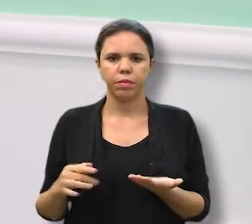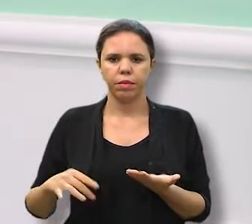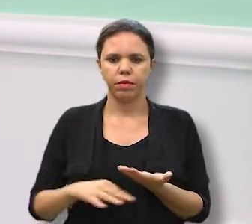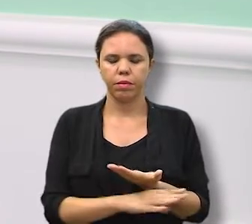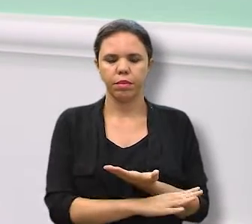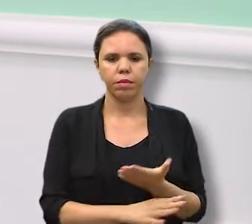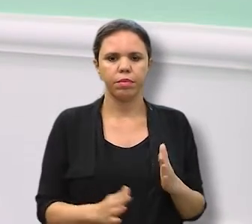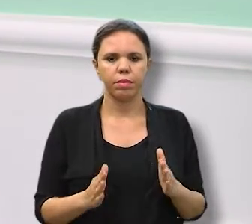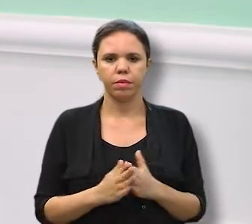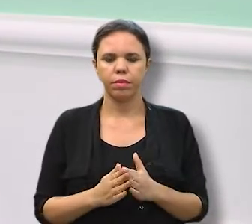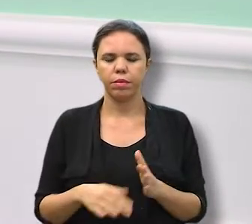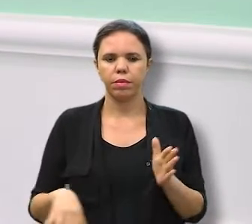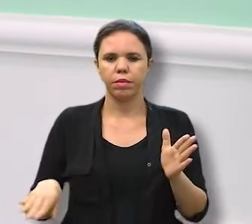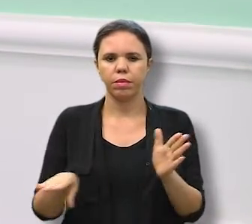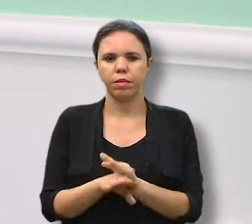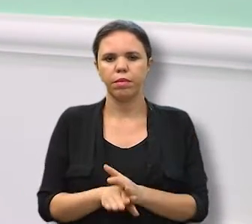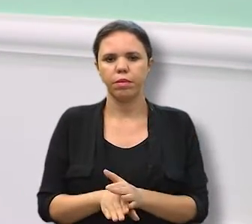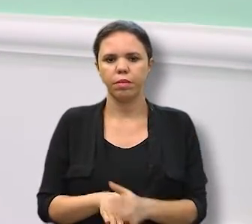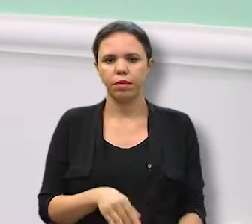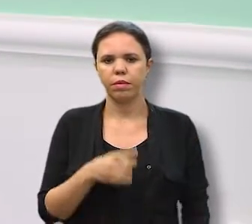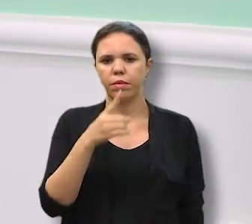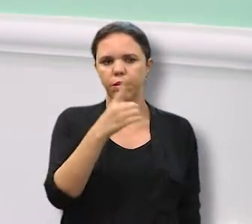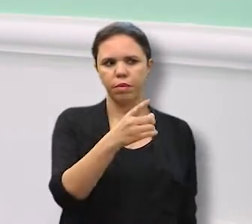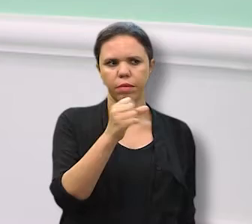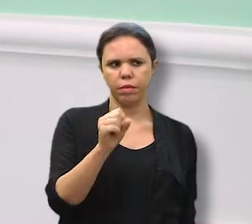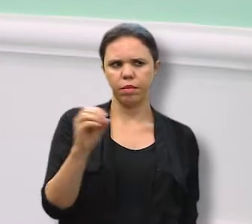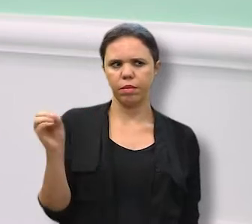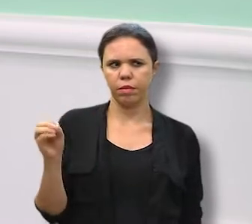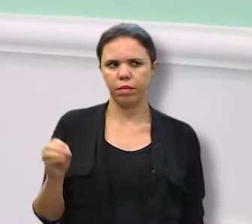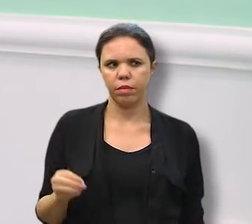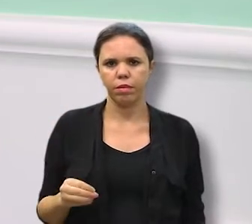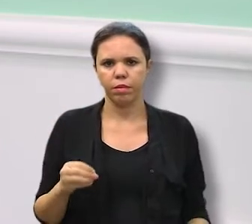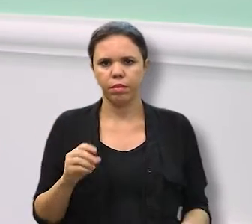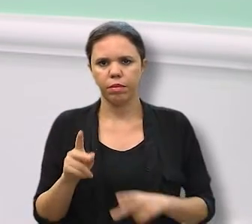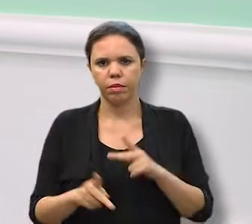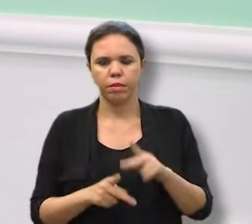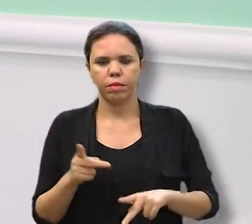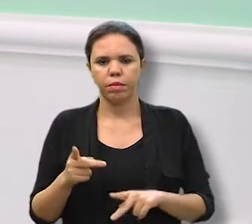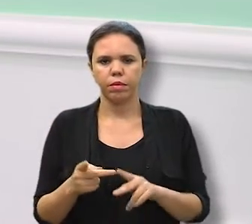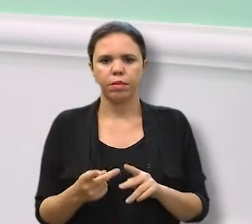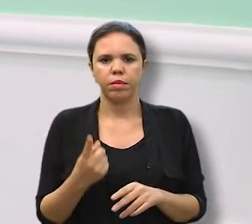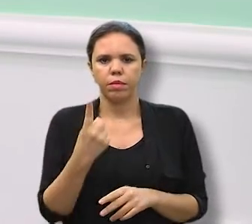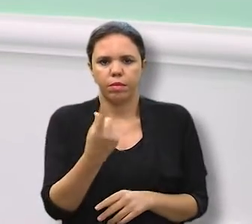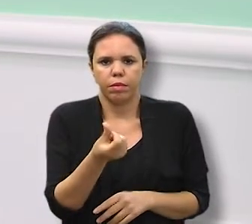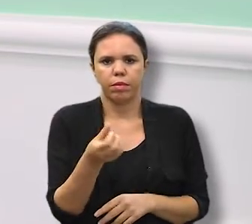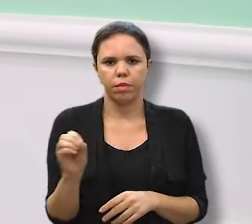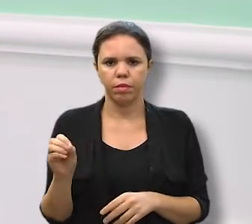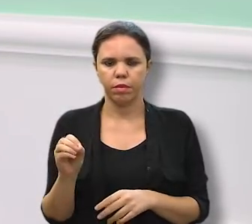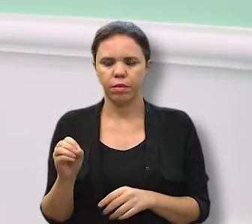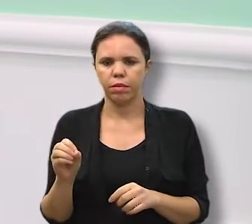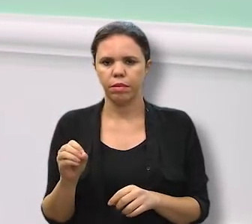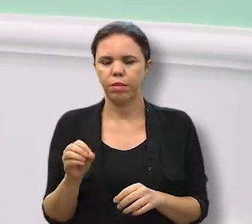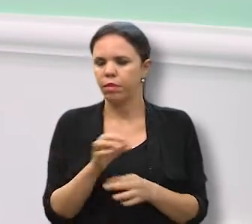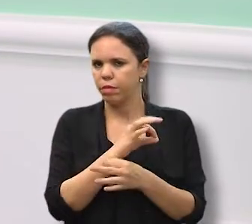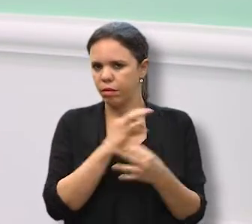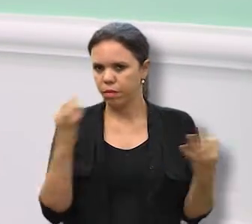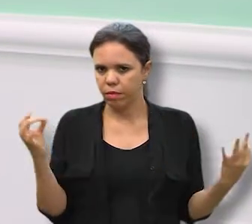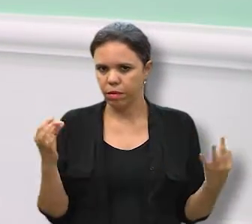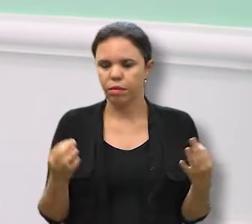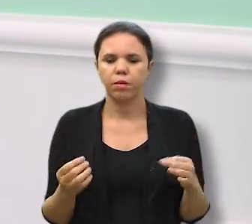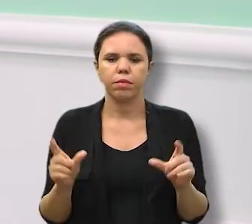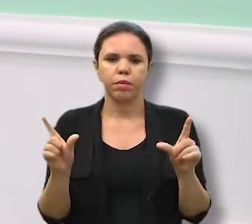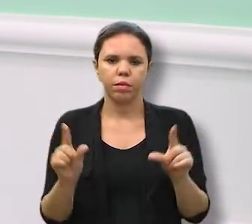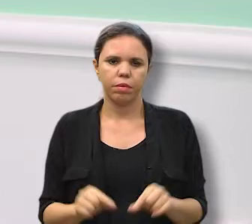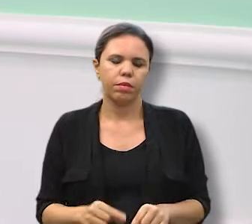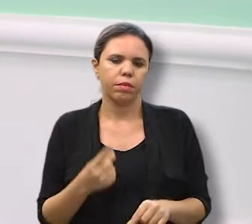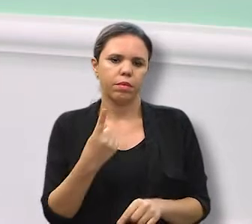casa, a maioria chega o mínimo em 180. Se tiver alguém com forno em 160, também é ótimo. O mínimo que o seu